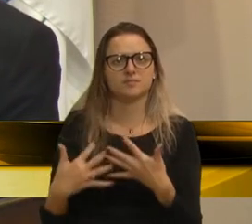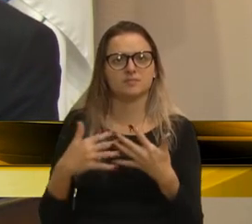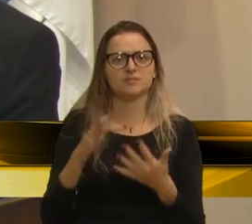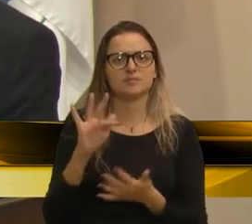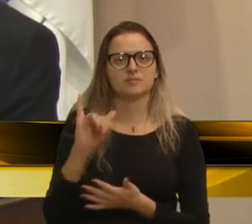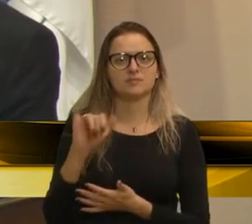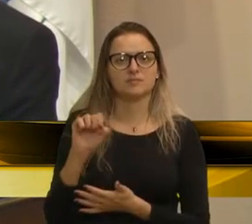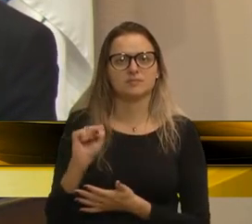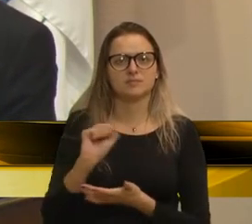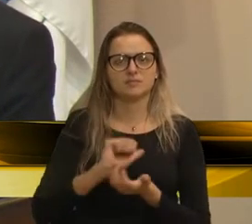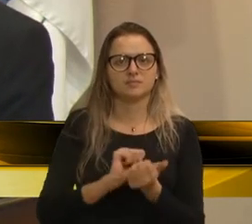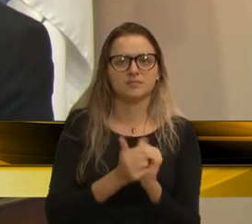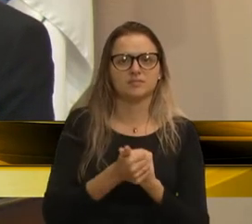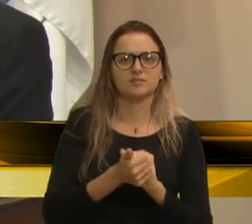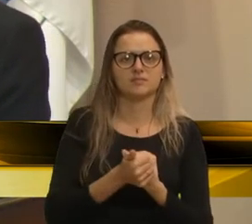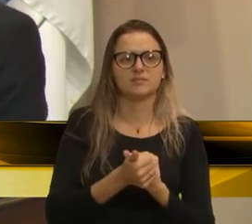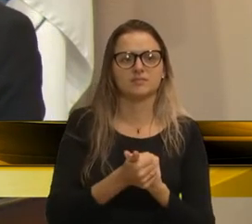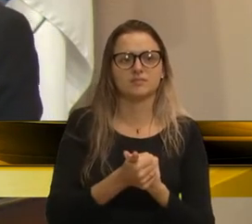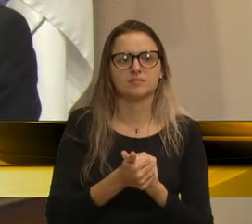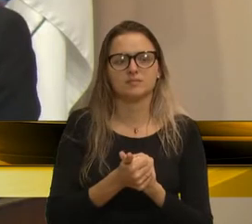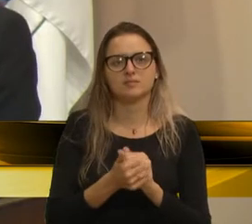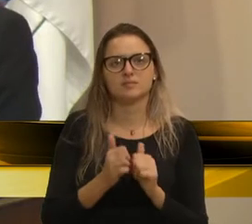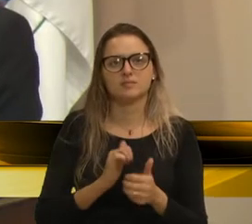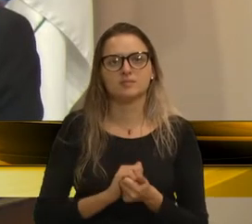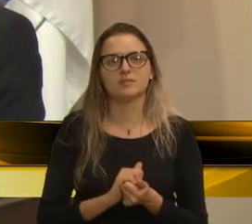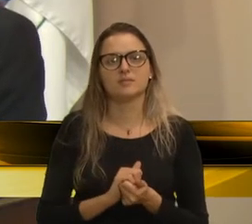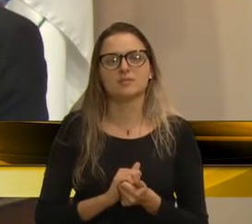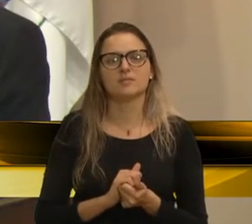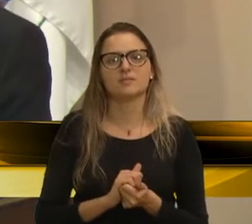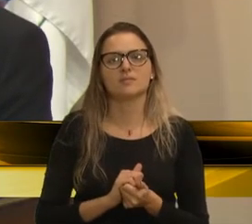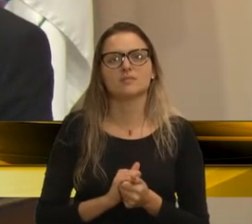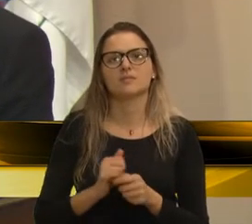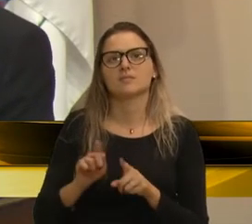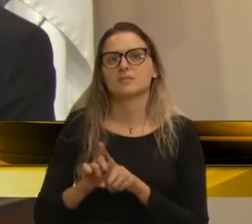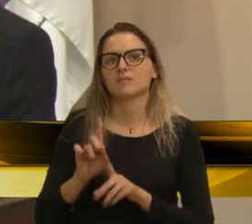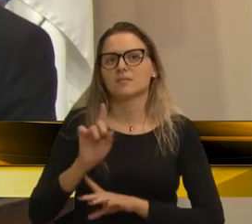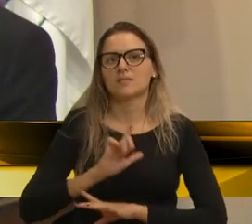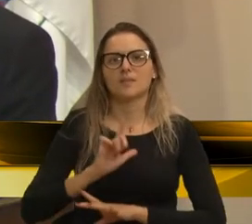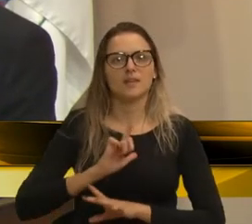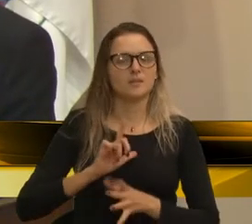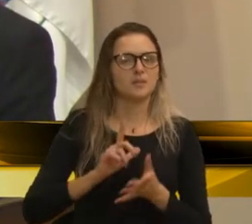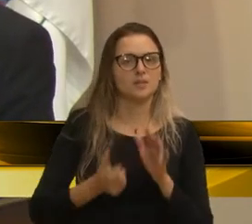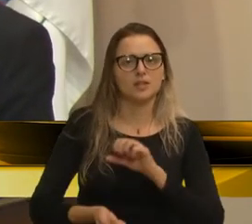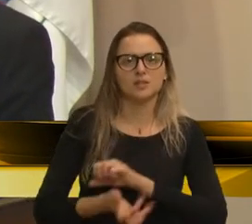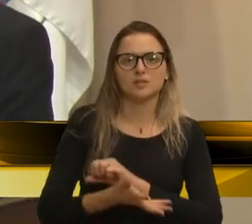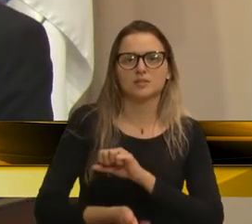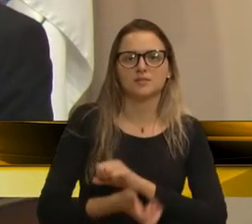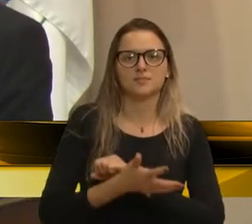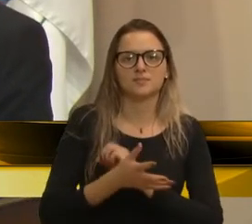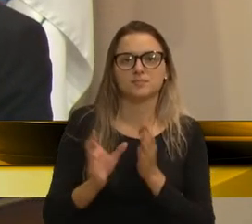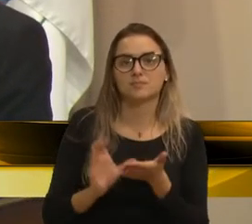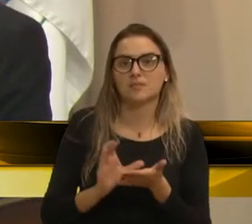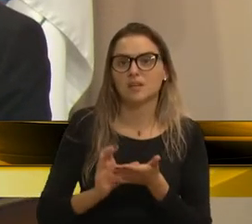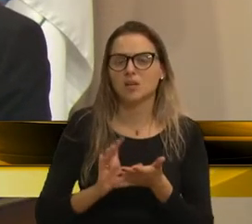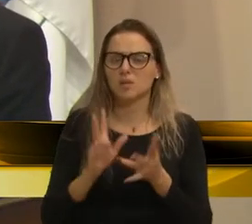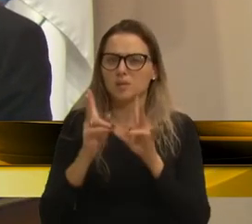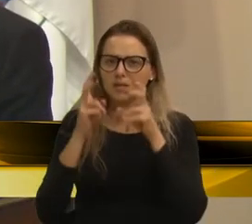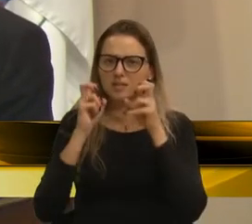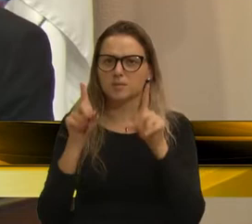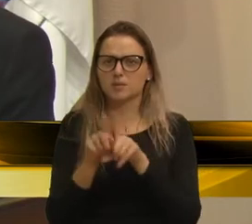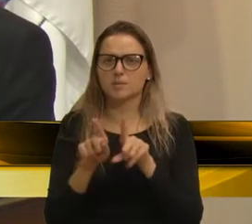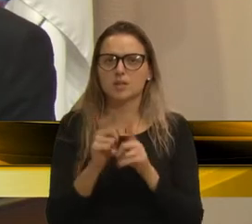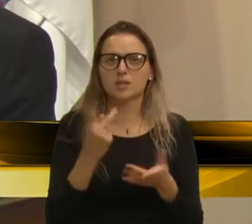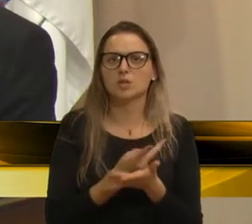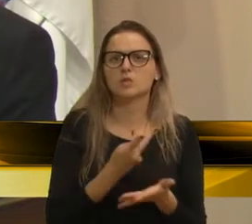intencional. Ela deu a entender nas suas manifestações que havia desvio de recursos. Ela deu a entender que esses equívocos